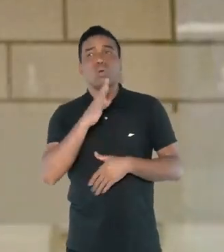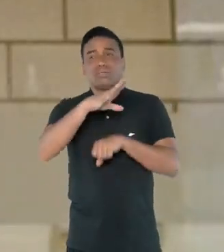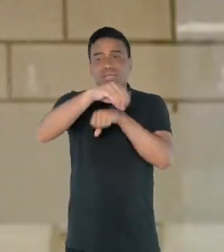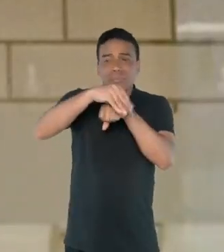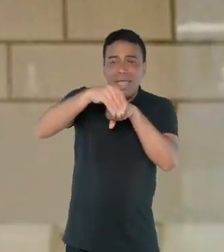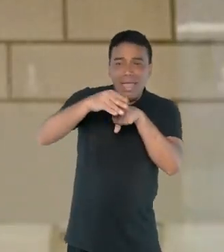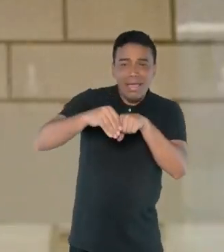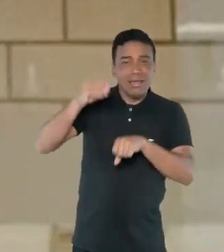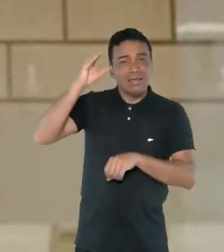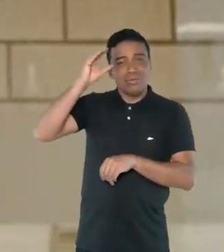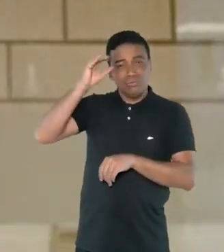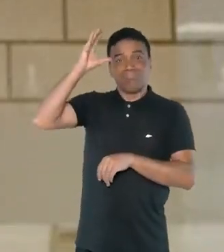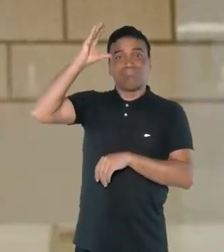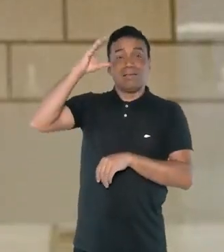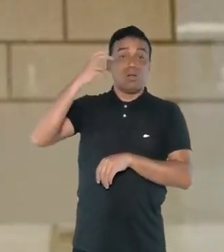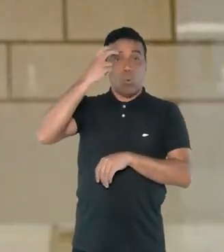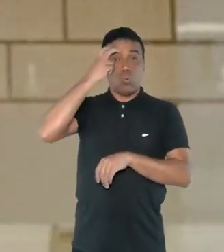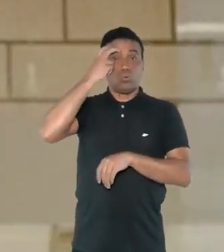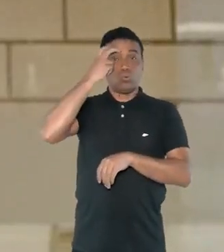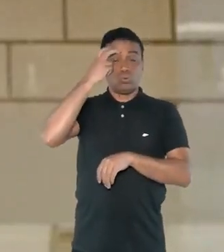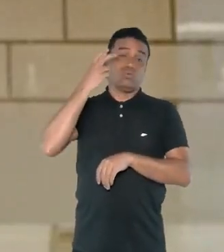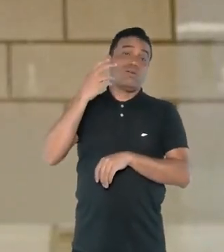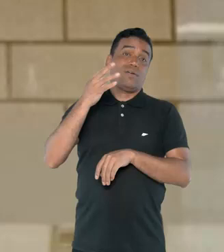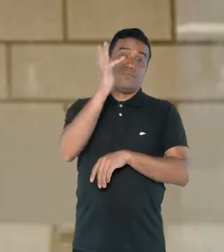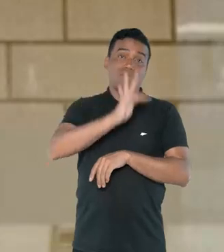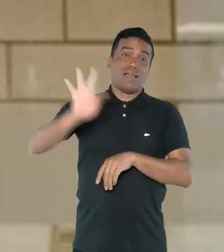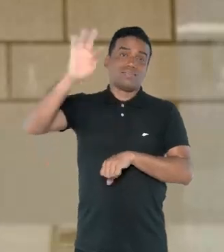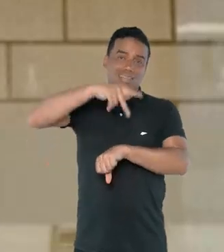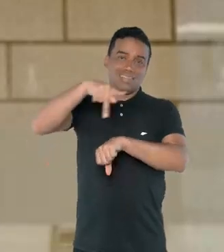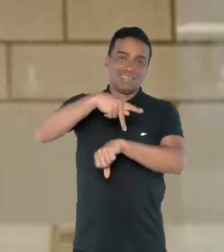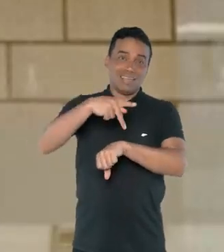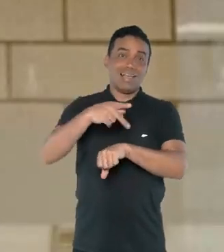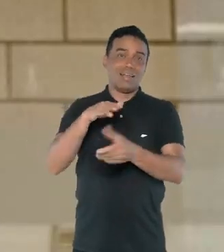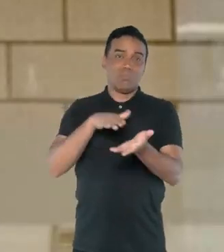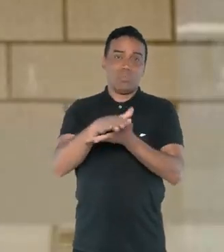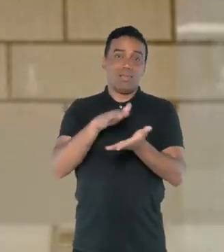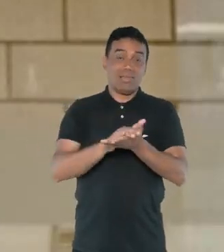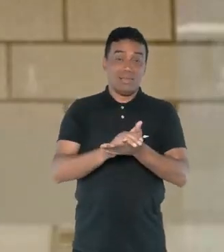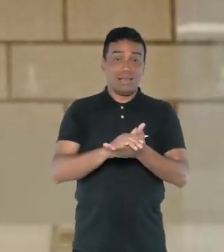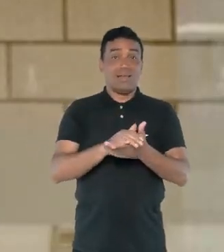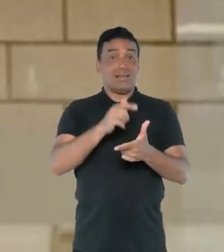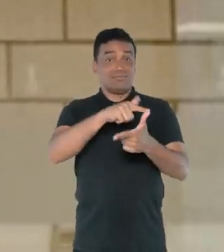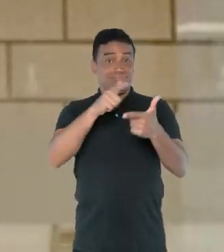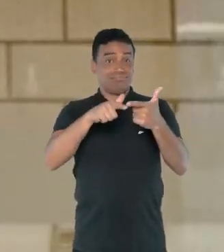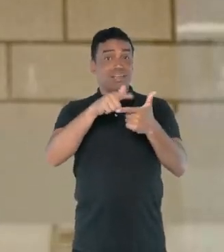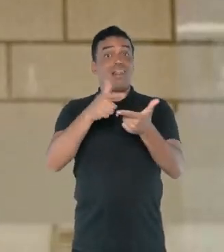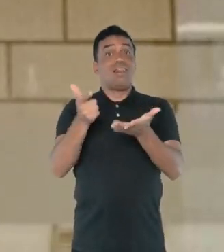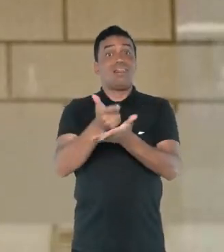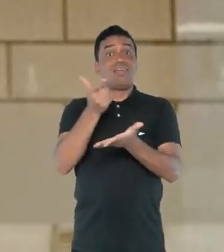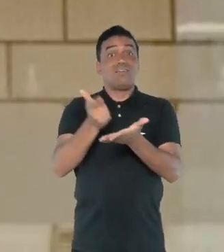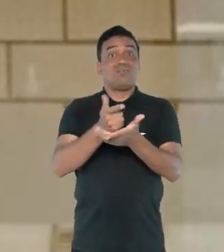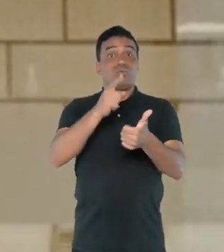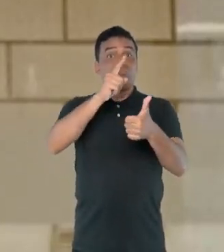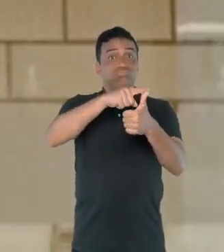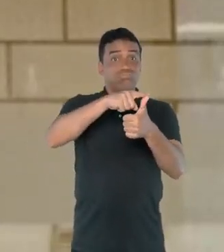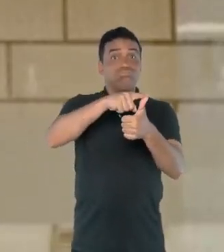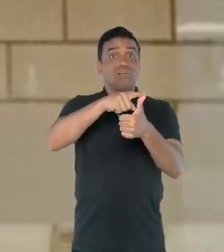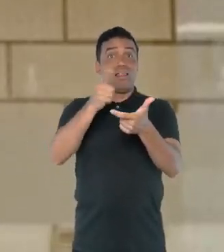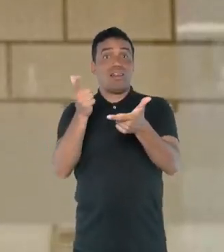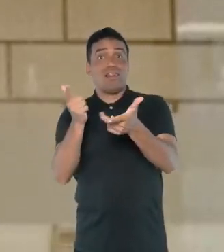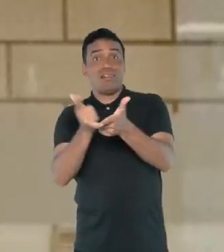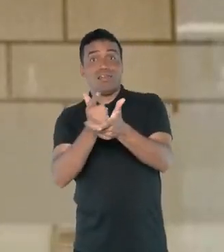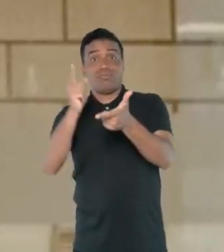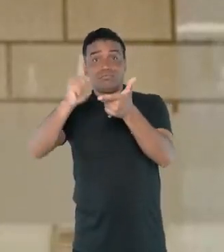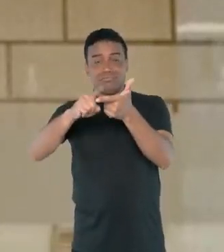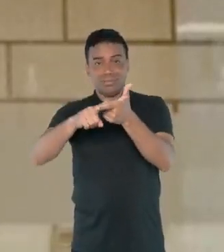francês, ele lança os 2 primeiros volumes e espera, né, um impacto muito grande do livro. Em 40,